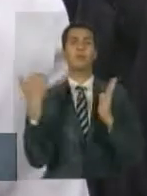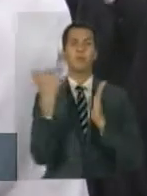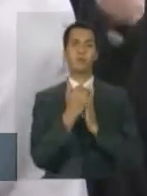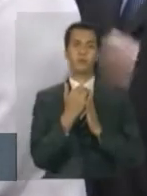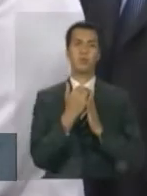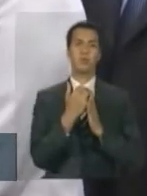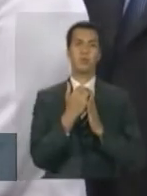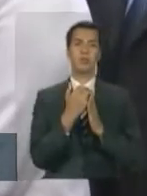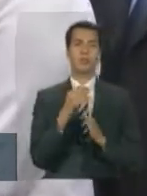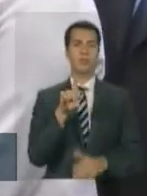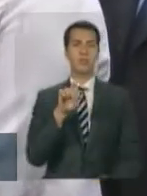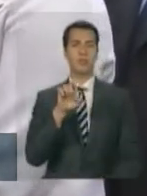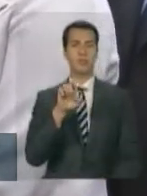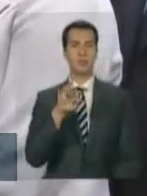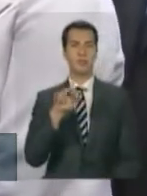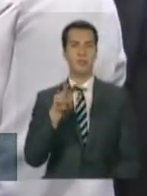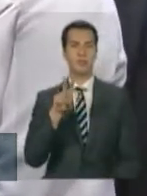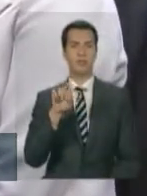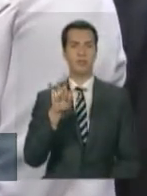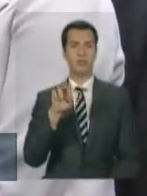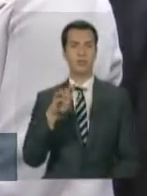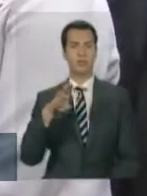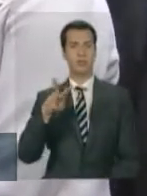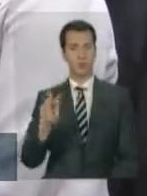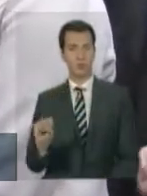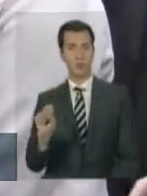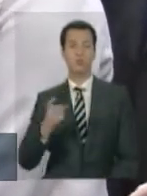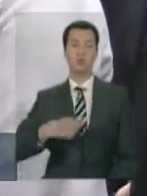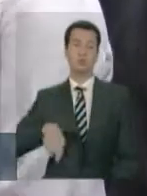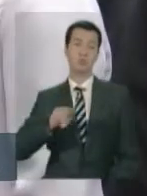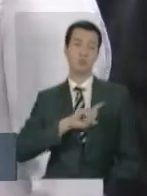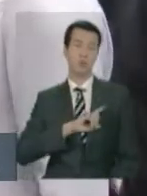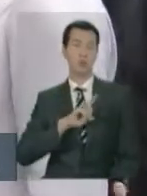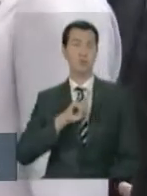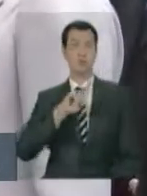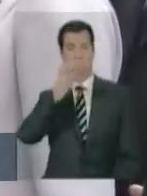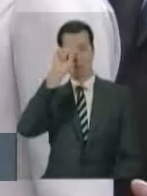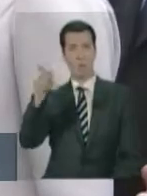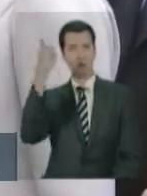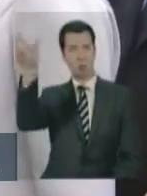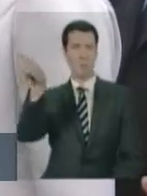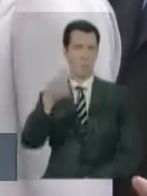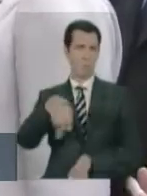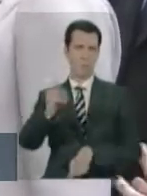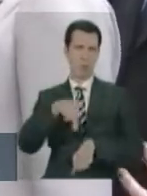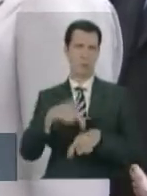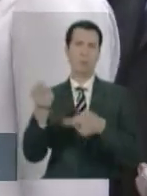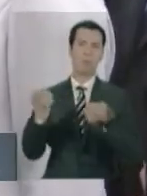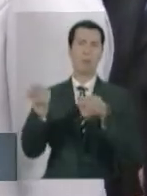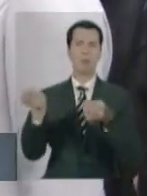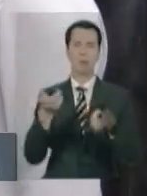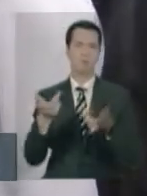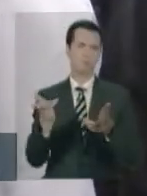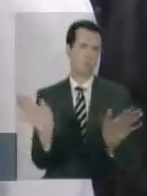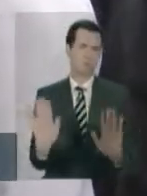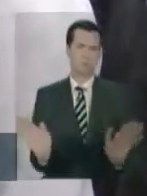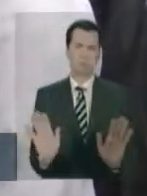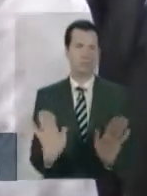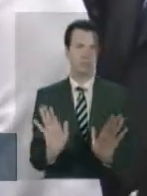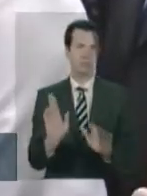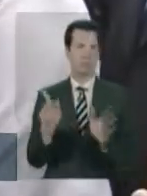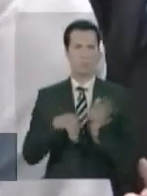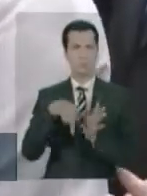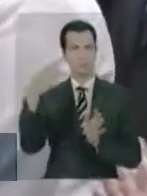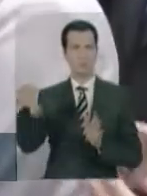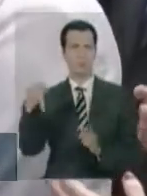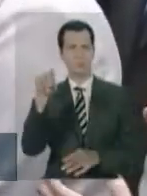the counter. Nós não somos juízes das ações de outros países ou de uma região, como é o